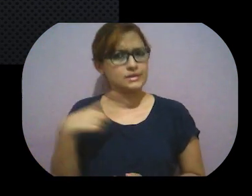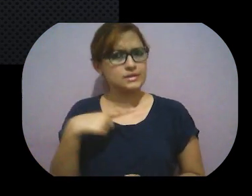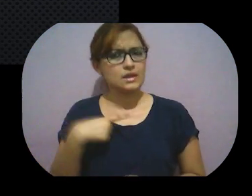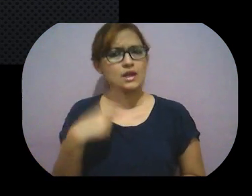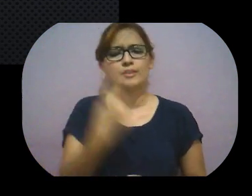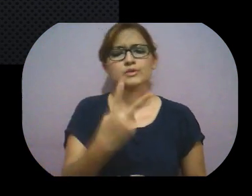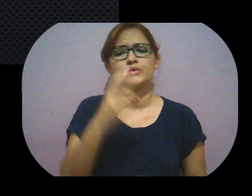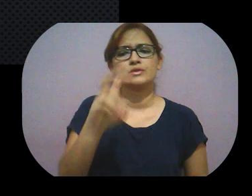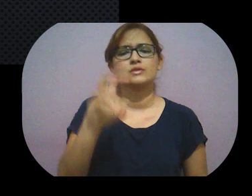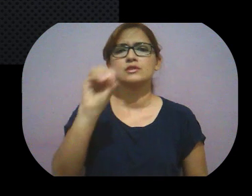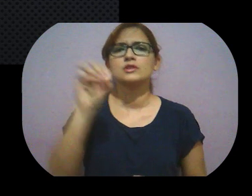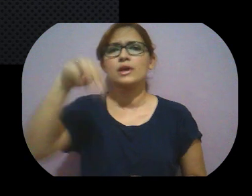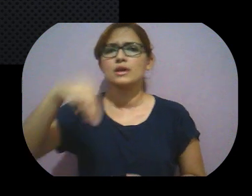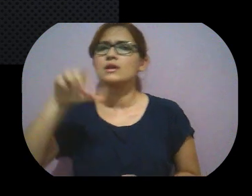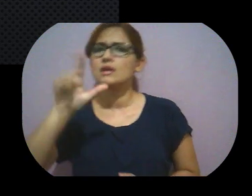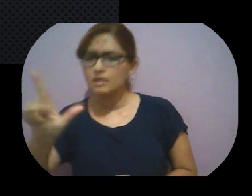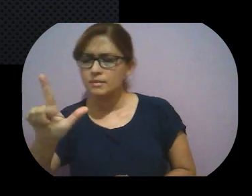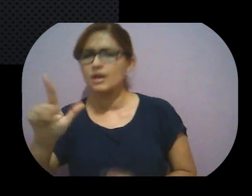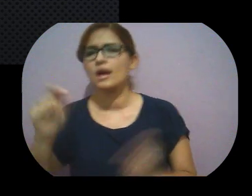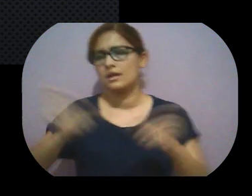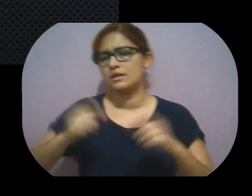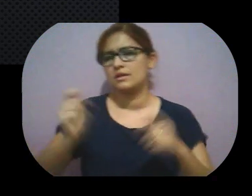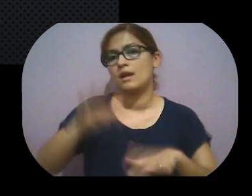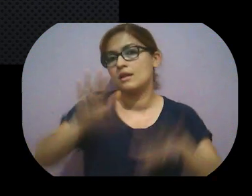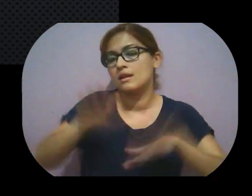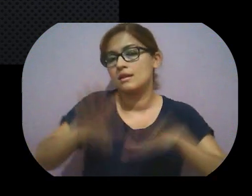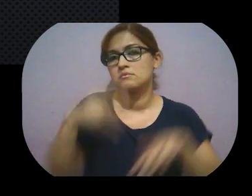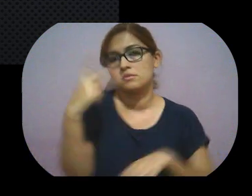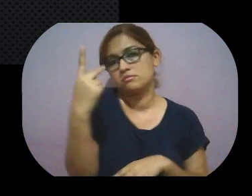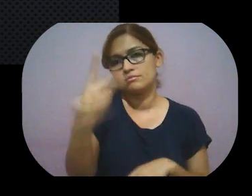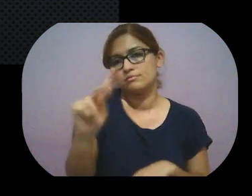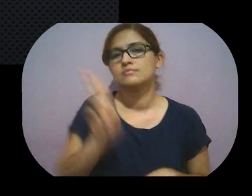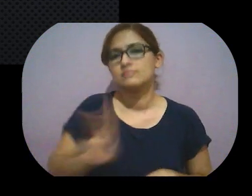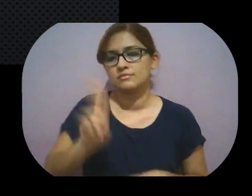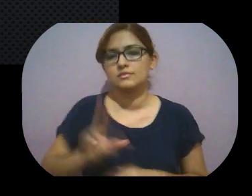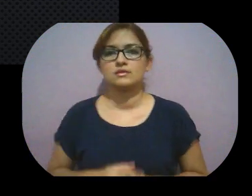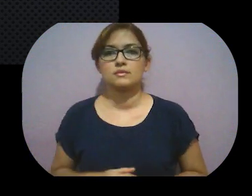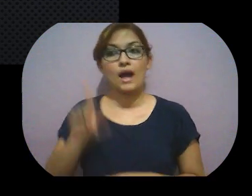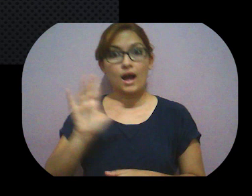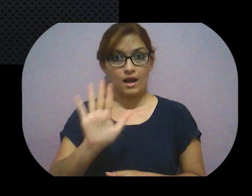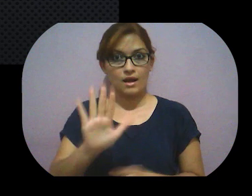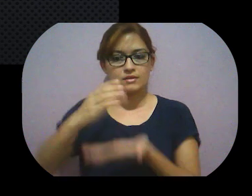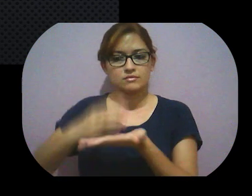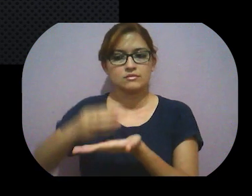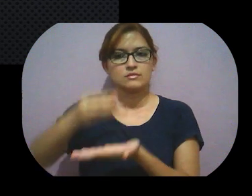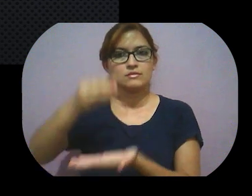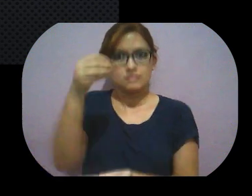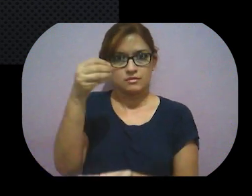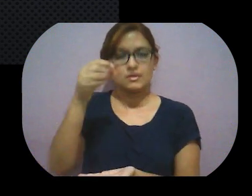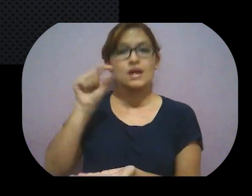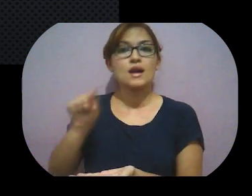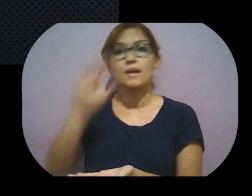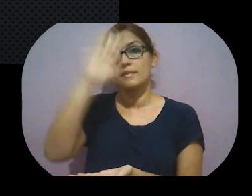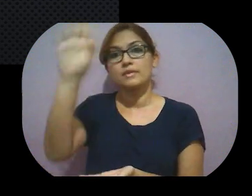uma solução de 250 ml, usa um balão de 250 ml. Então, a principal função do balão volumétrico